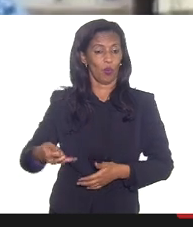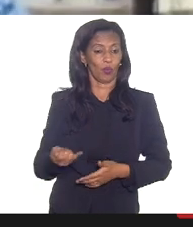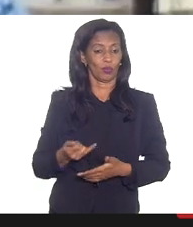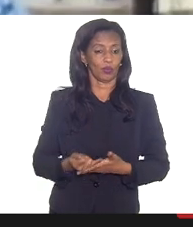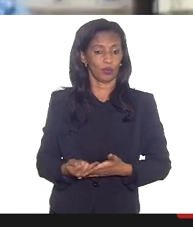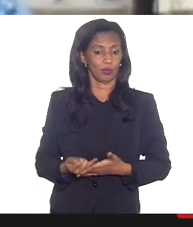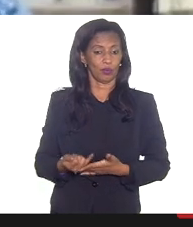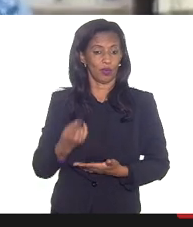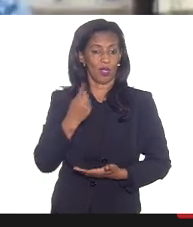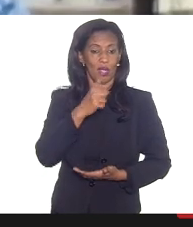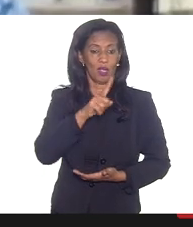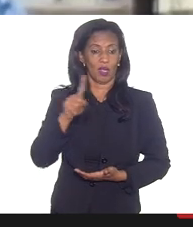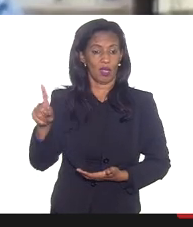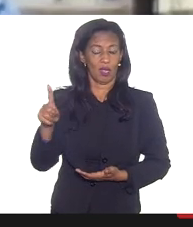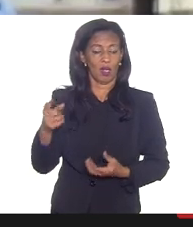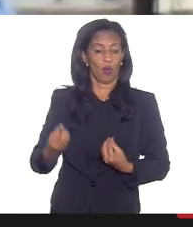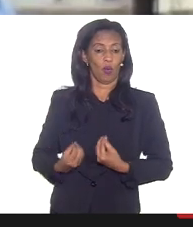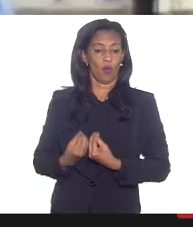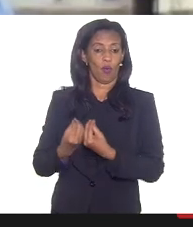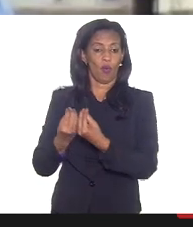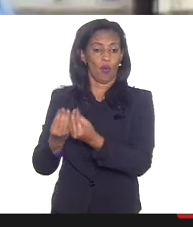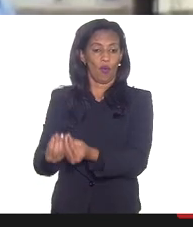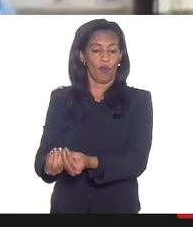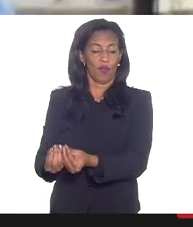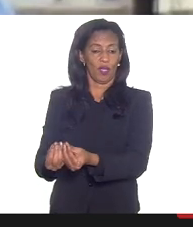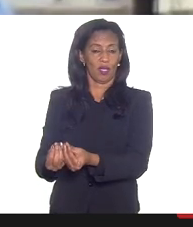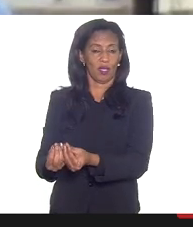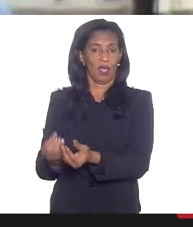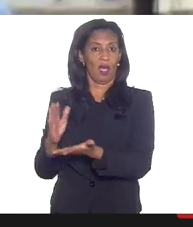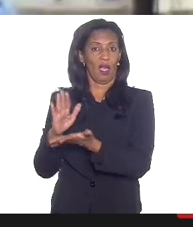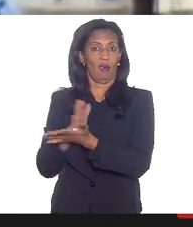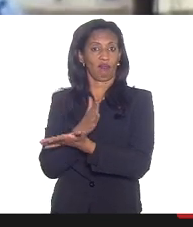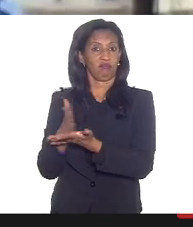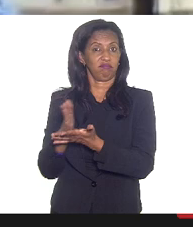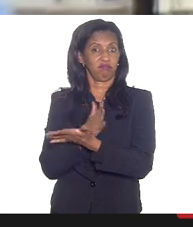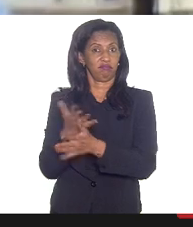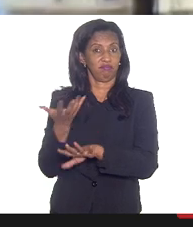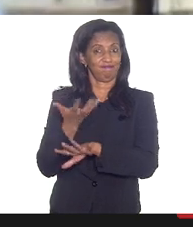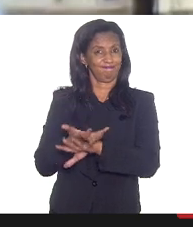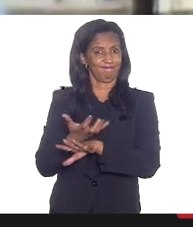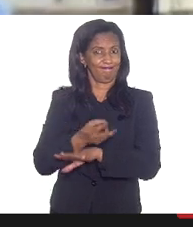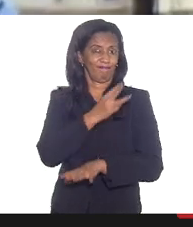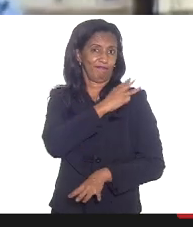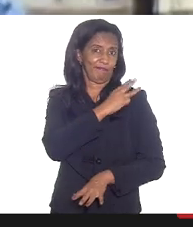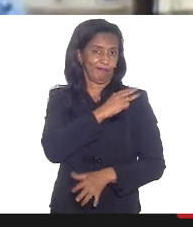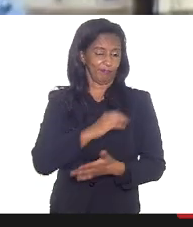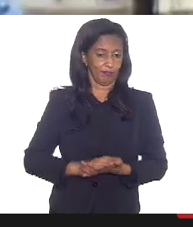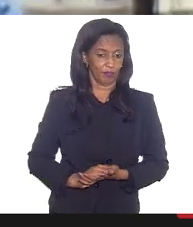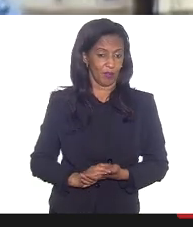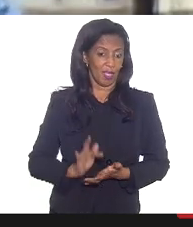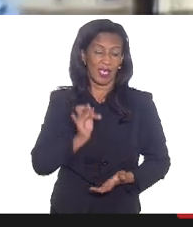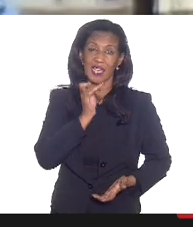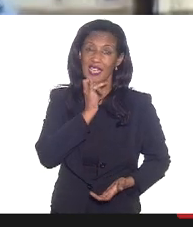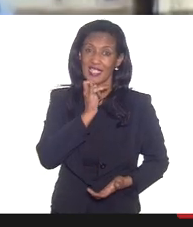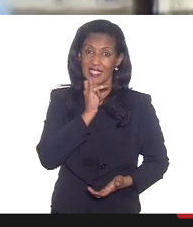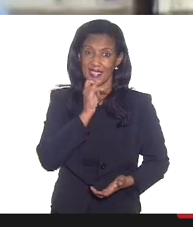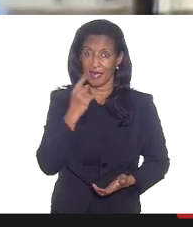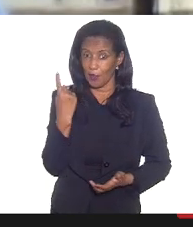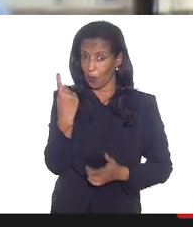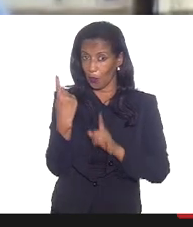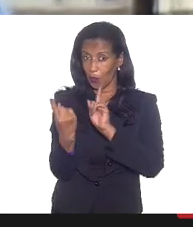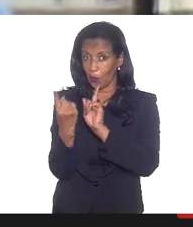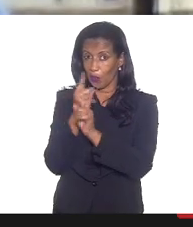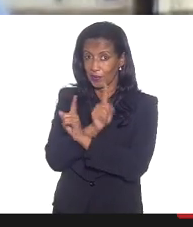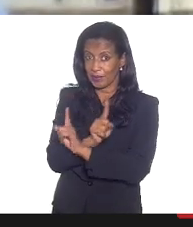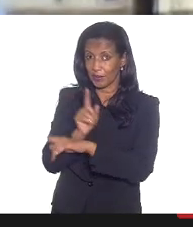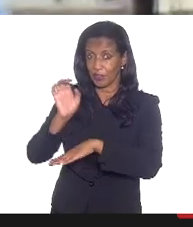possibilidade de não ofertar determinadas disciplinas no ensino médio. Quero dar um exemplo aqui de uma contradição